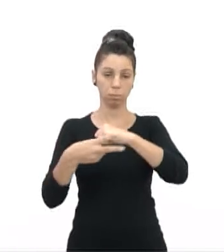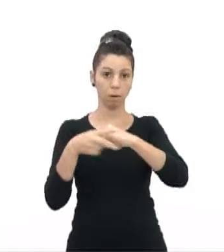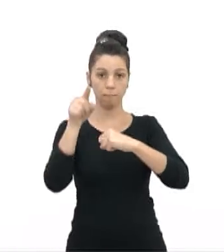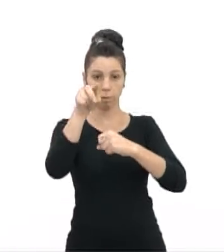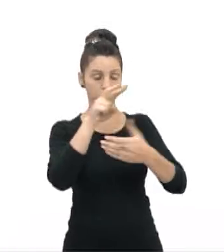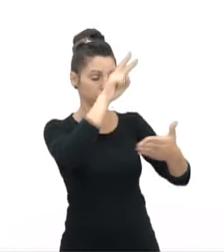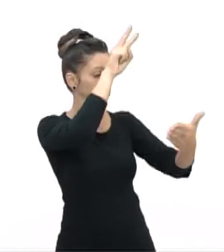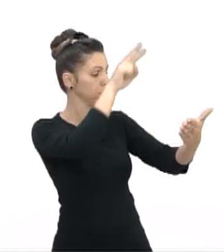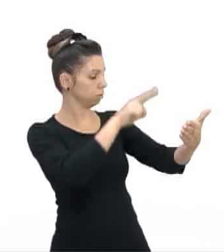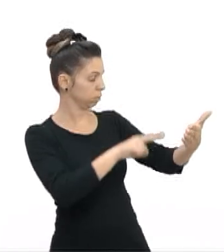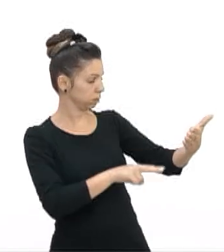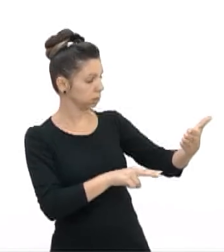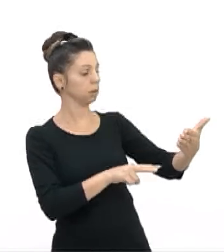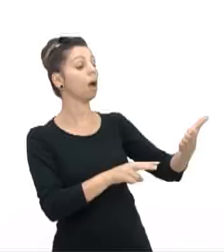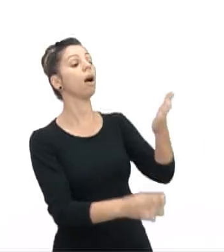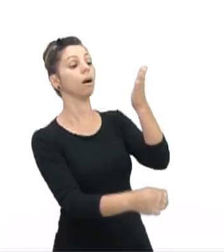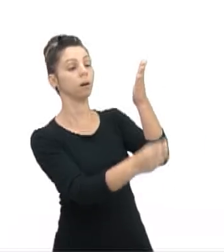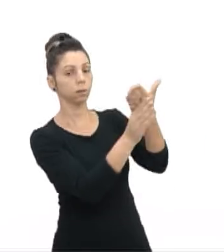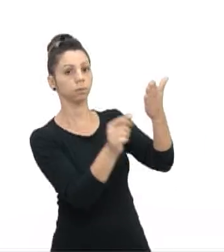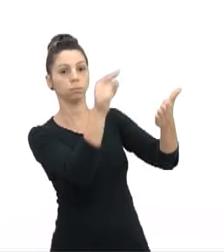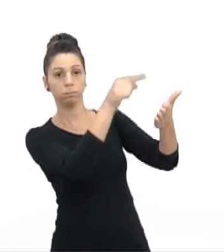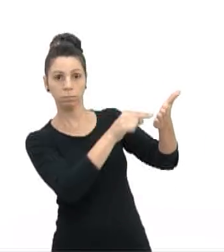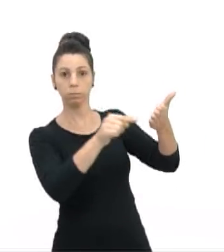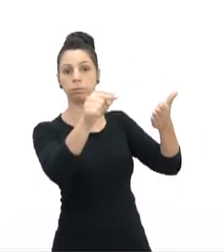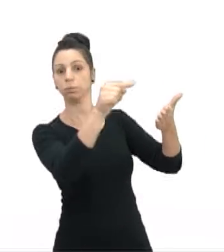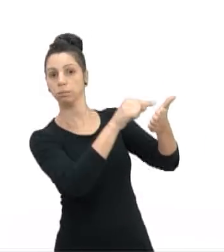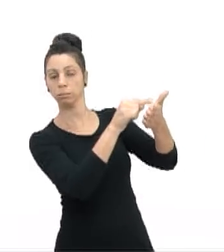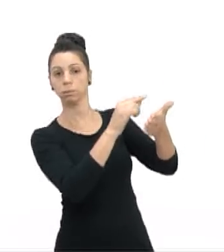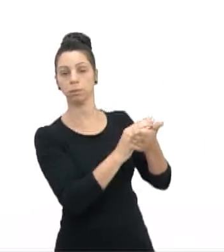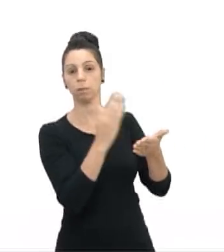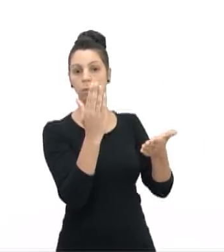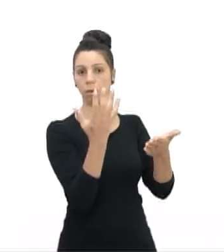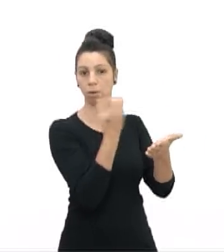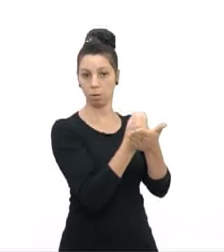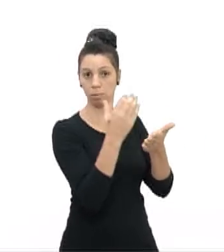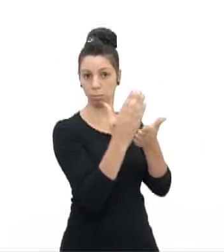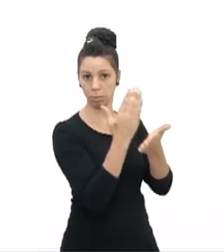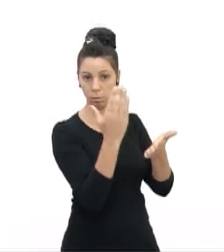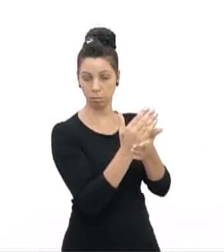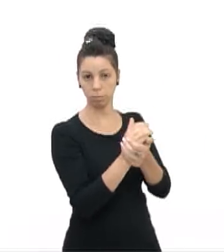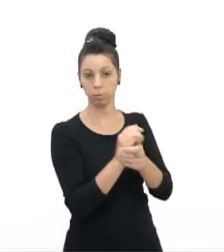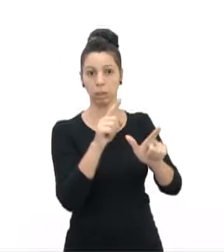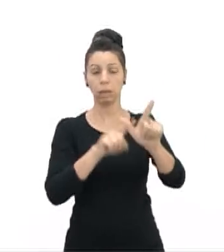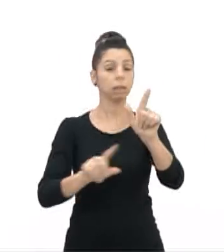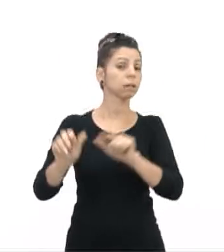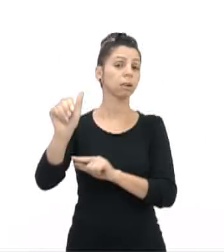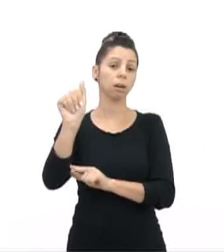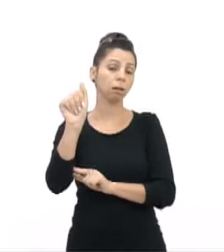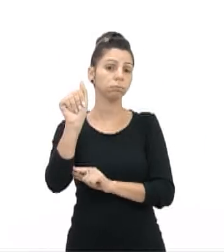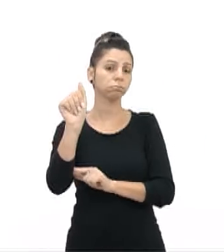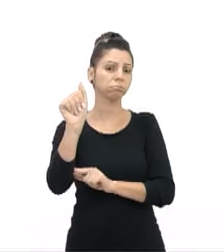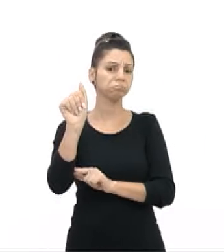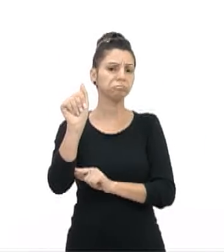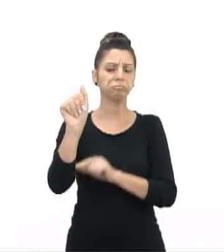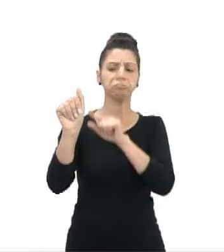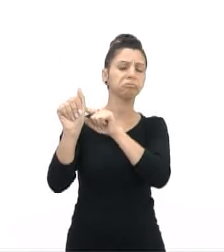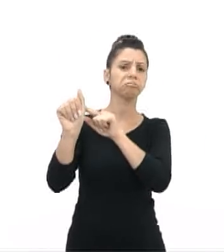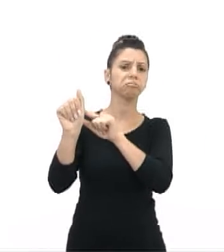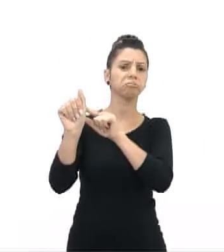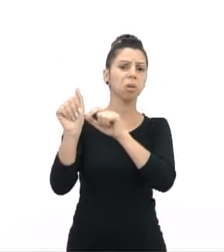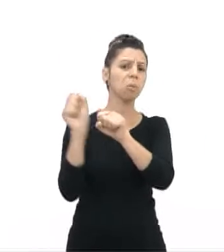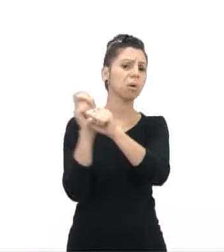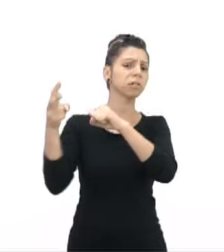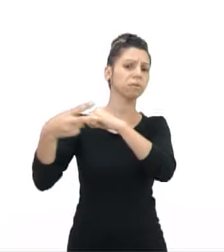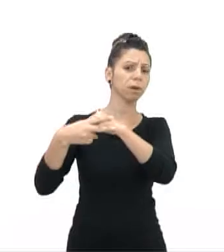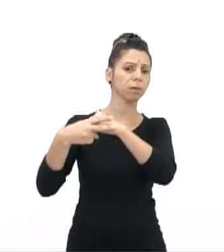vai circular, no caso. No caso, você vai ter que destacar aí no teu caderno. Coloque aí, tá? Letra A, qual que é o advérbio daquela oração? Letra B,